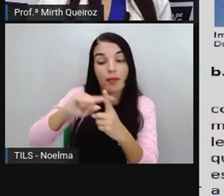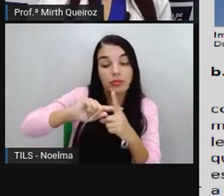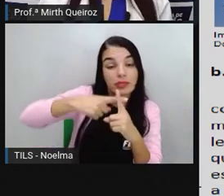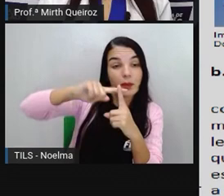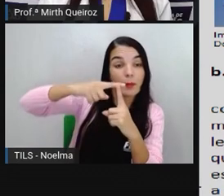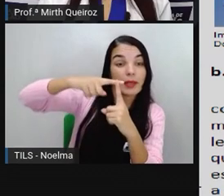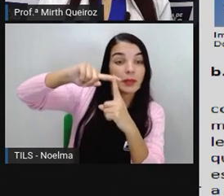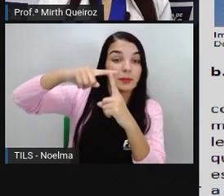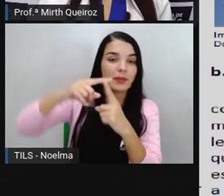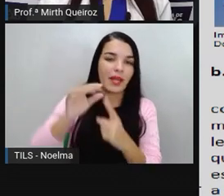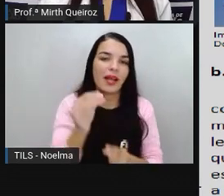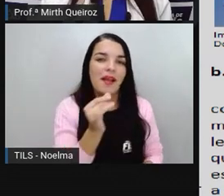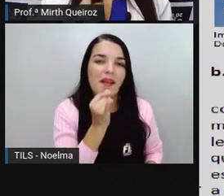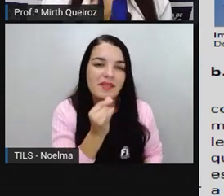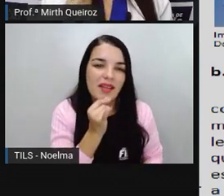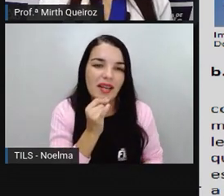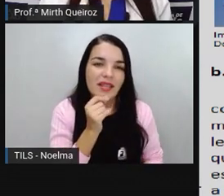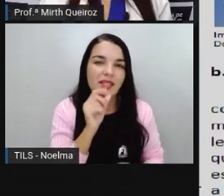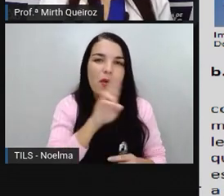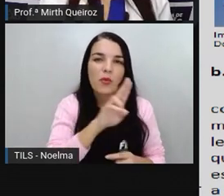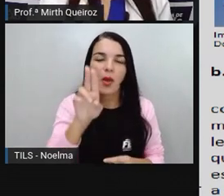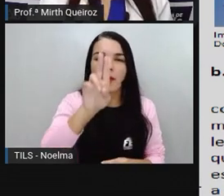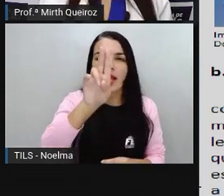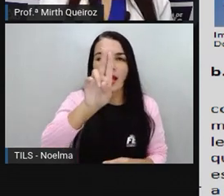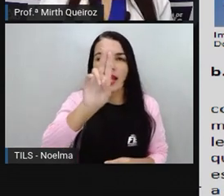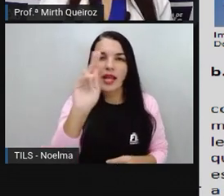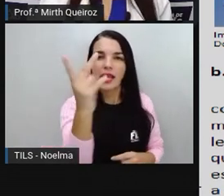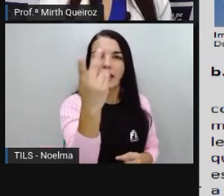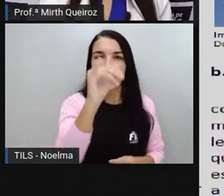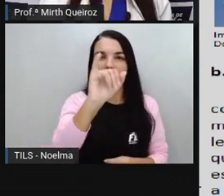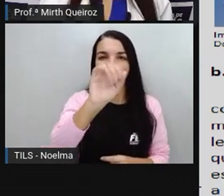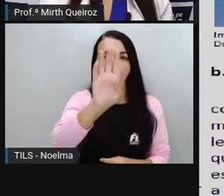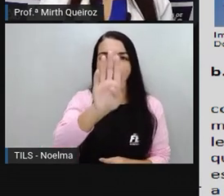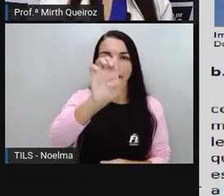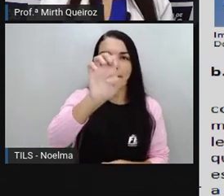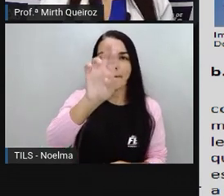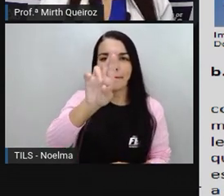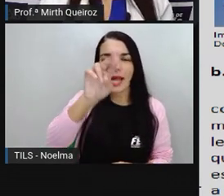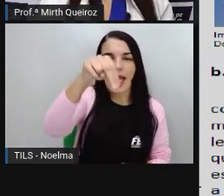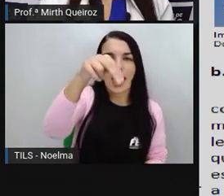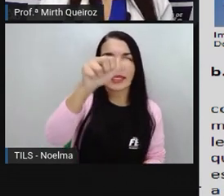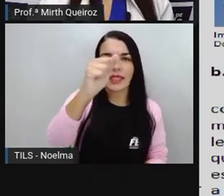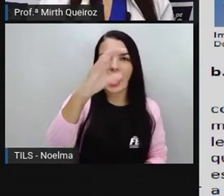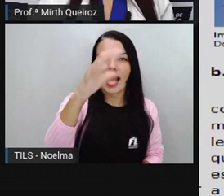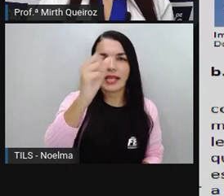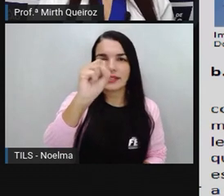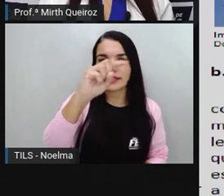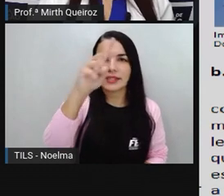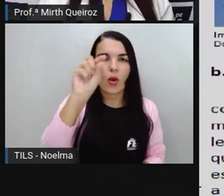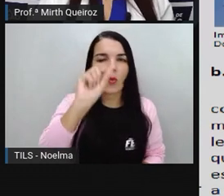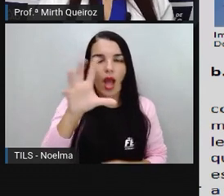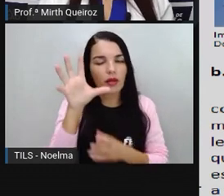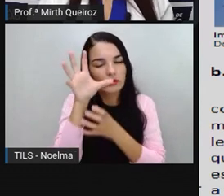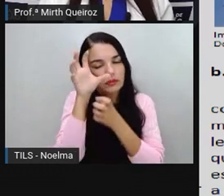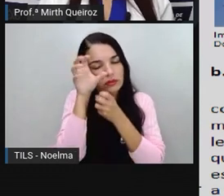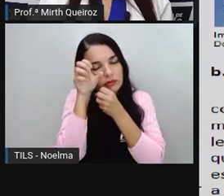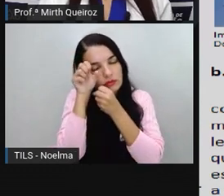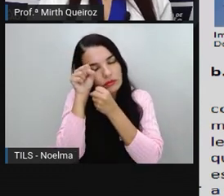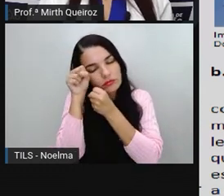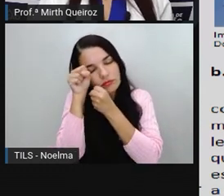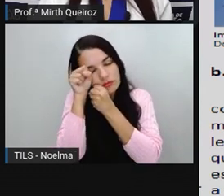por exemplo, um processo de hibernação, né? Onde há a perda temporária ou completa